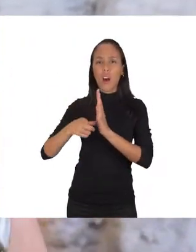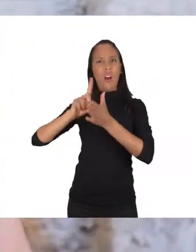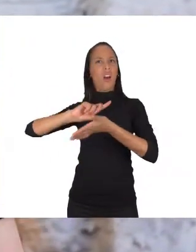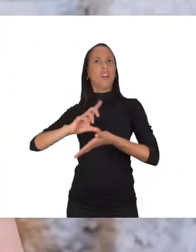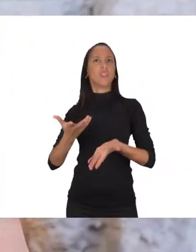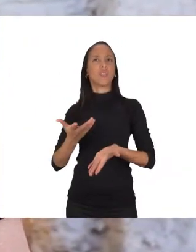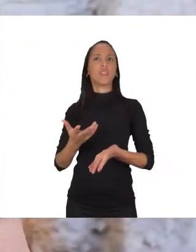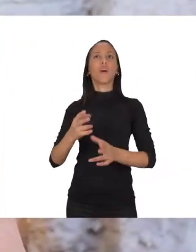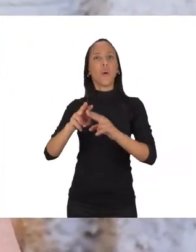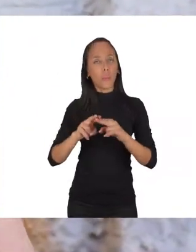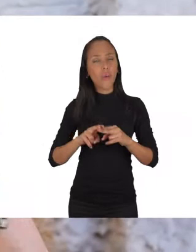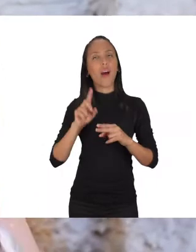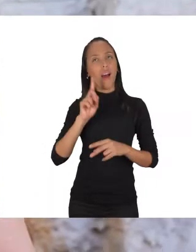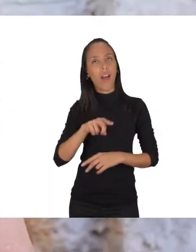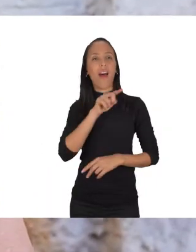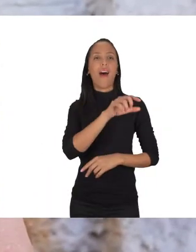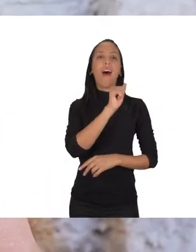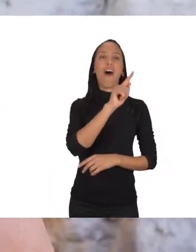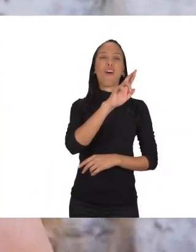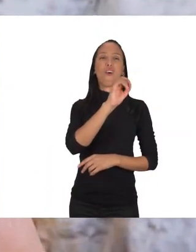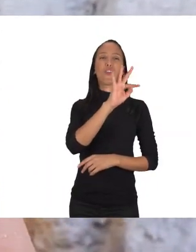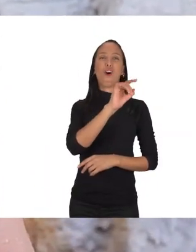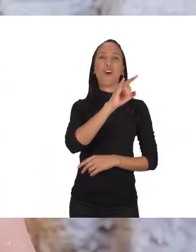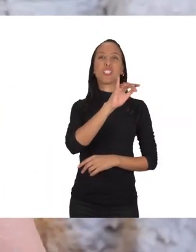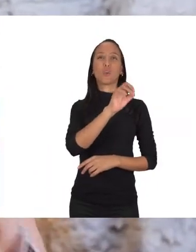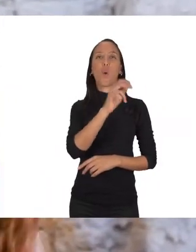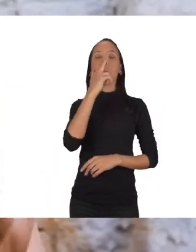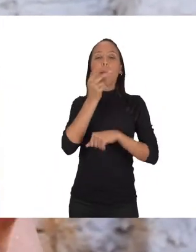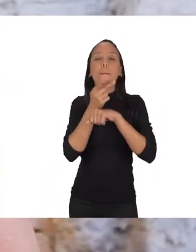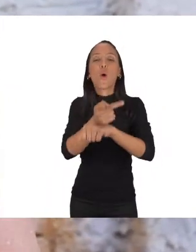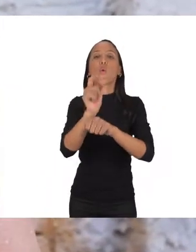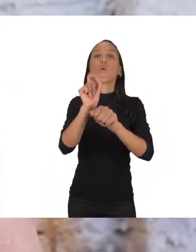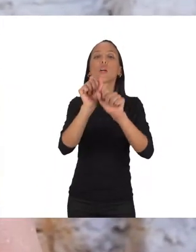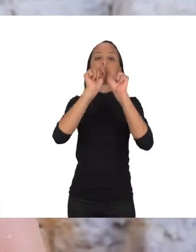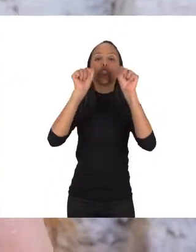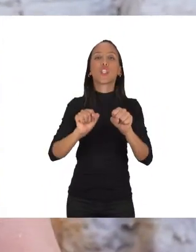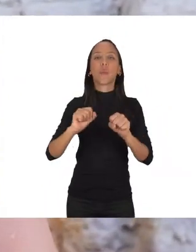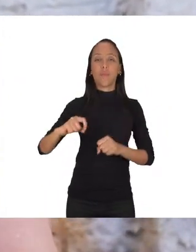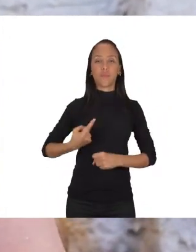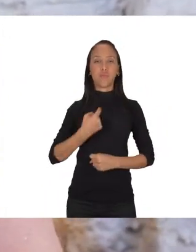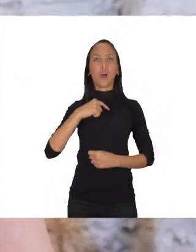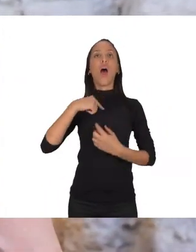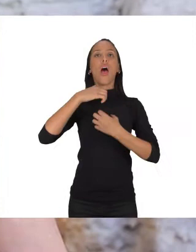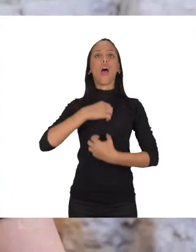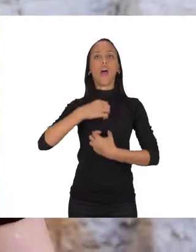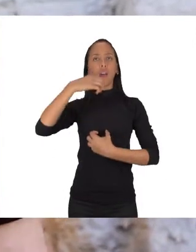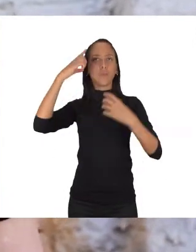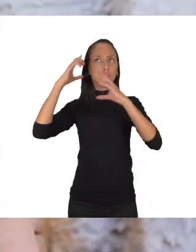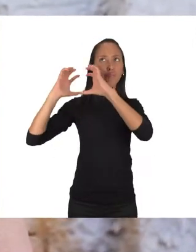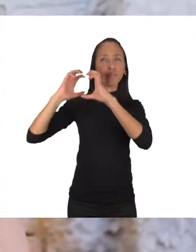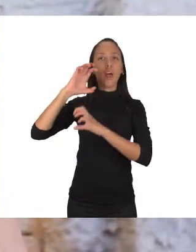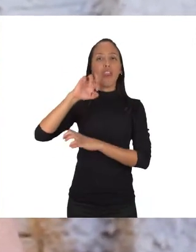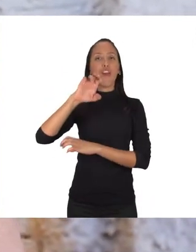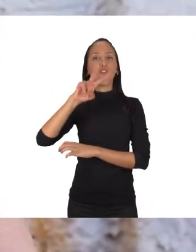Que o principal problema do agrotóxico é a atuação do sistema nervoso, né? Então ele vai tendo amortecimento nas mãos,